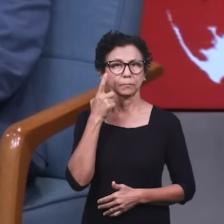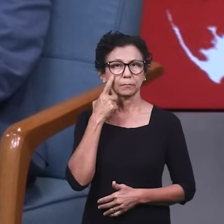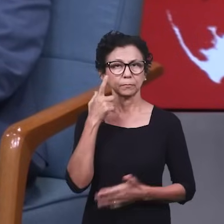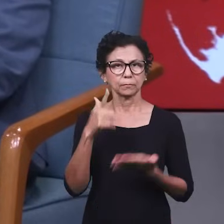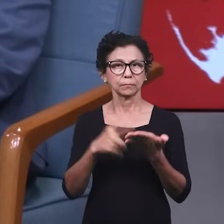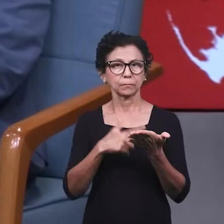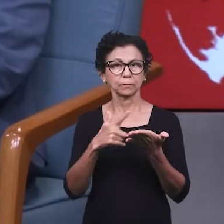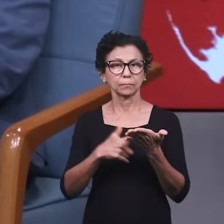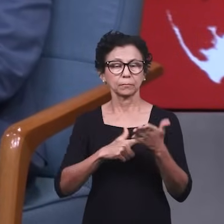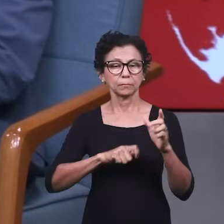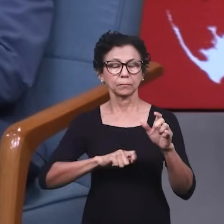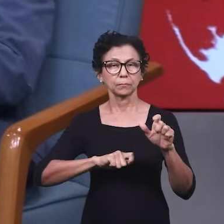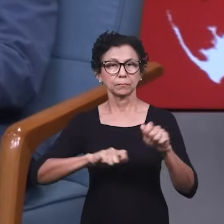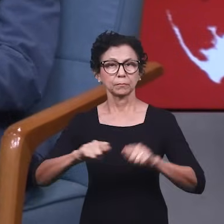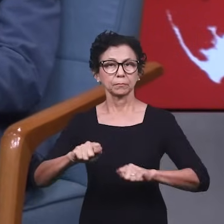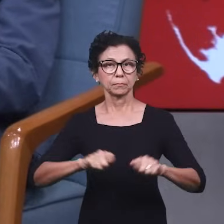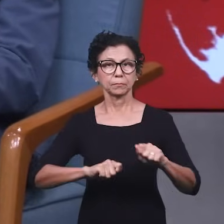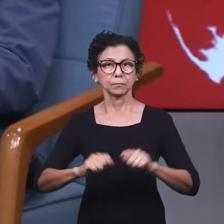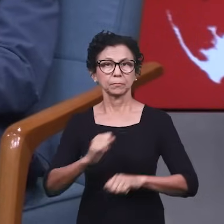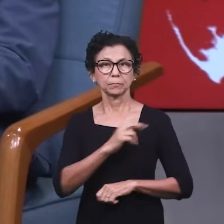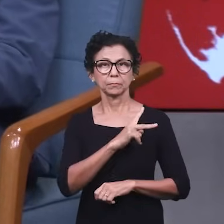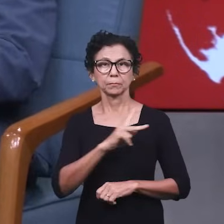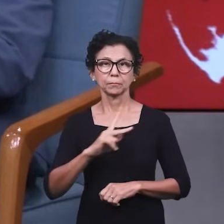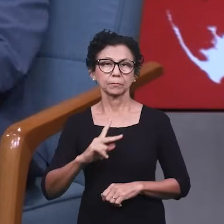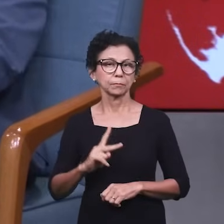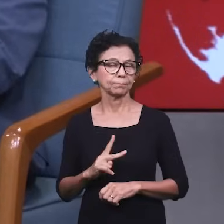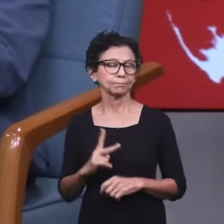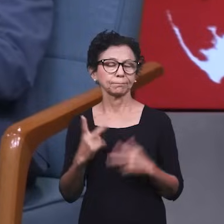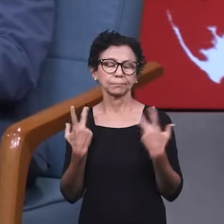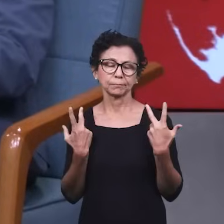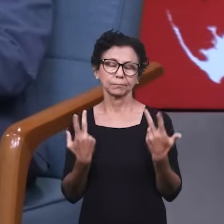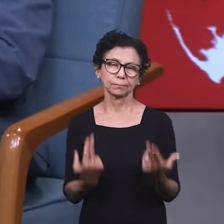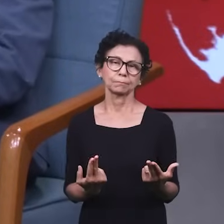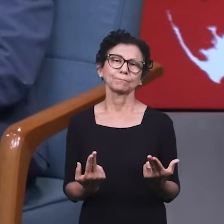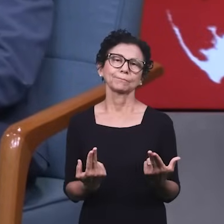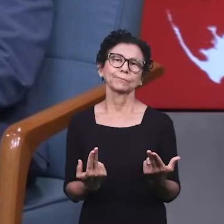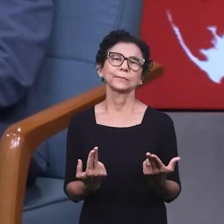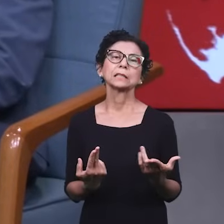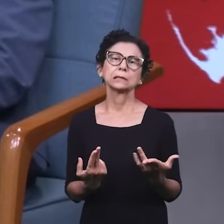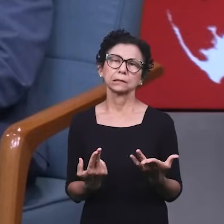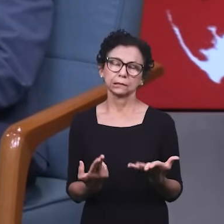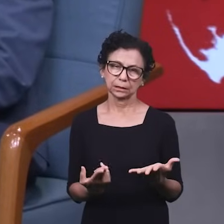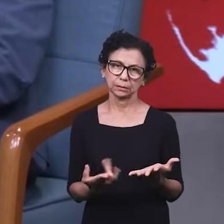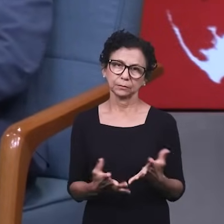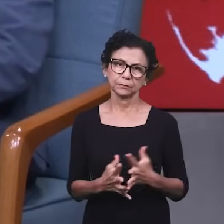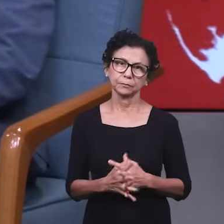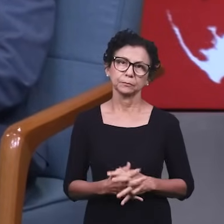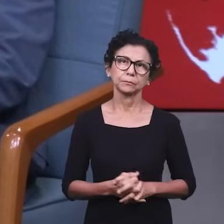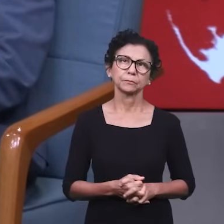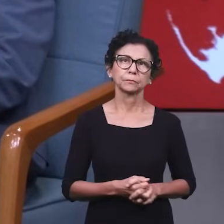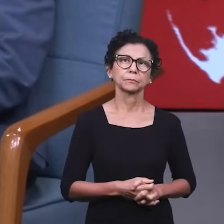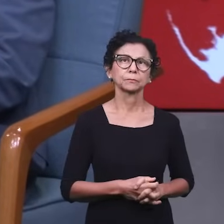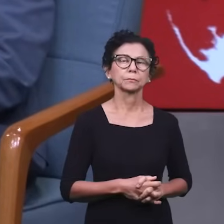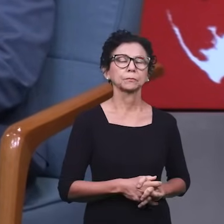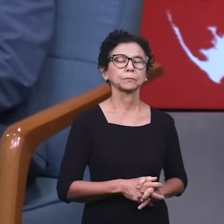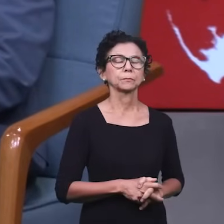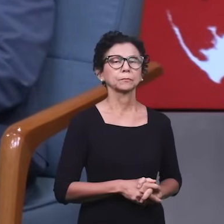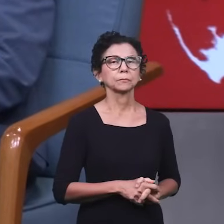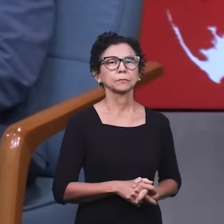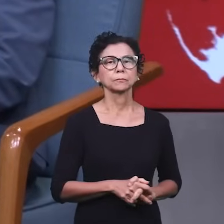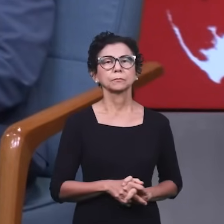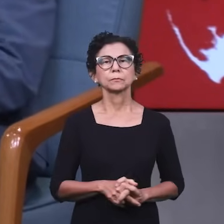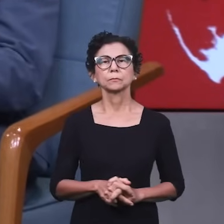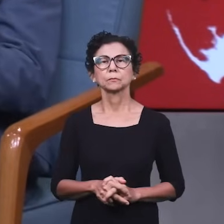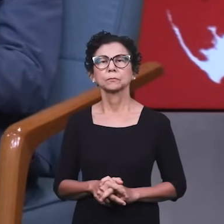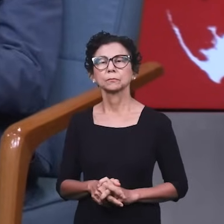hoje. É só olhar o livro de Atos e vai ver que é a mesma igreja, as mesmas experiências.